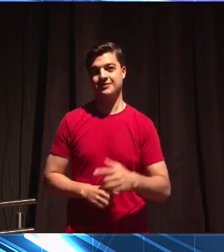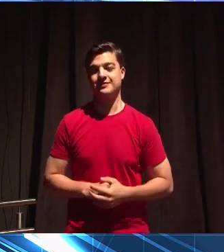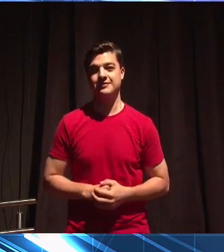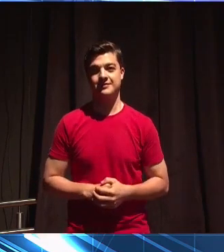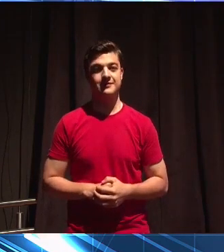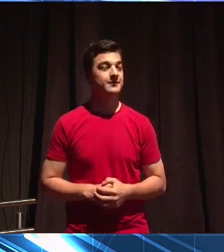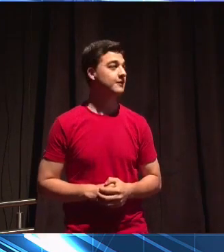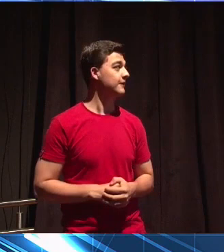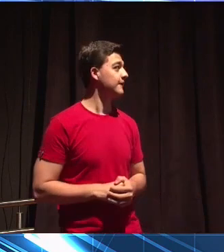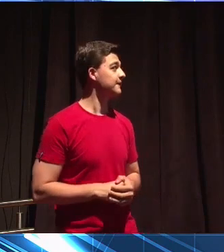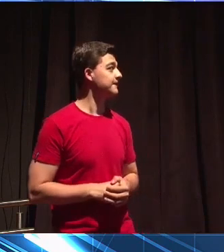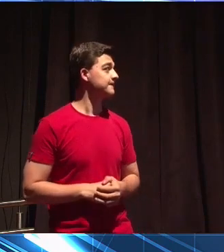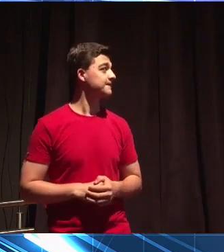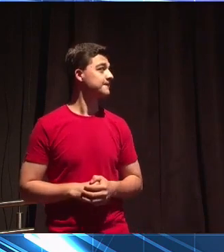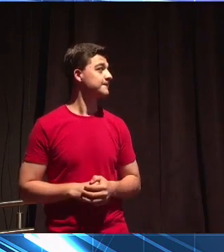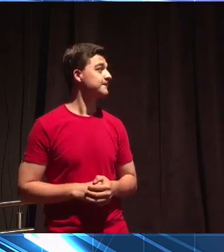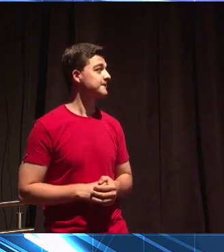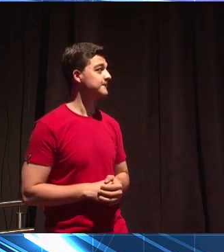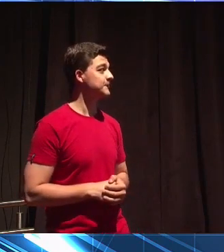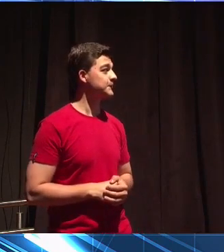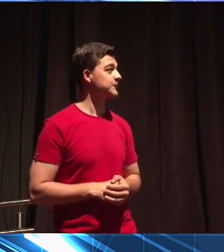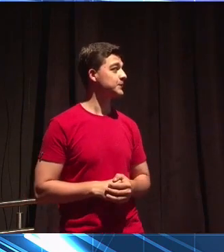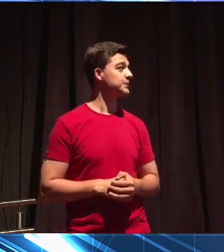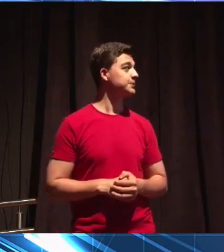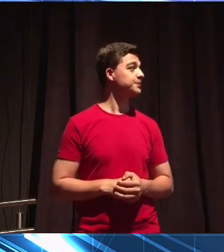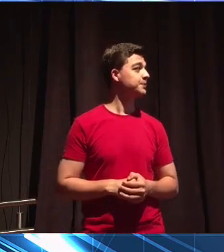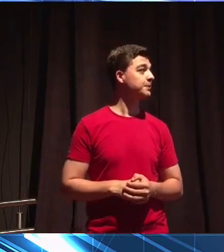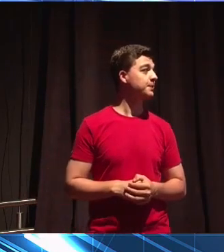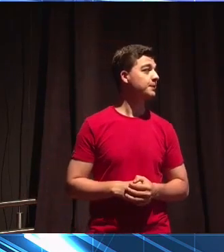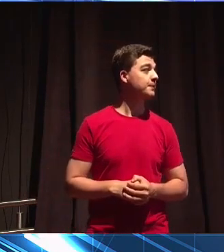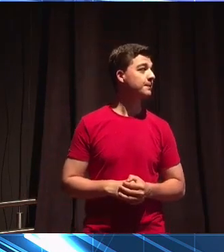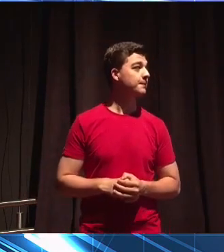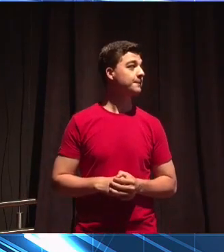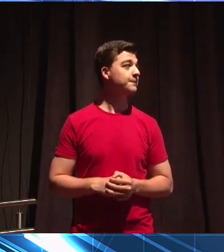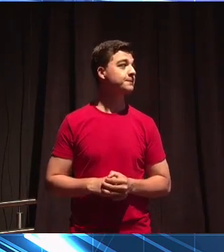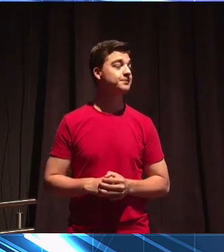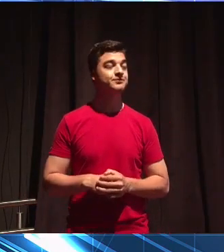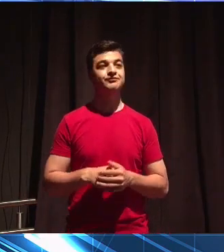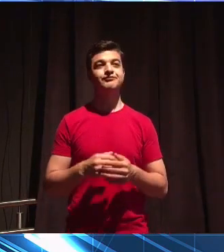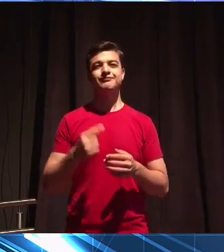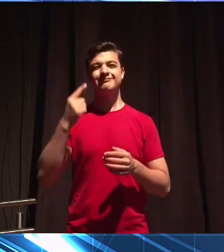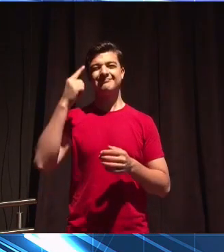circunstâncias comportam o uso desse tipo de dado, a gente volta, por exemplo, na questão do suspeito.